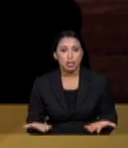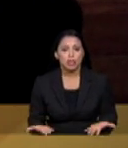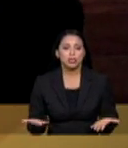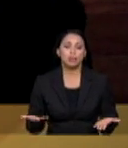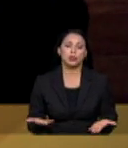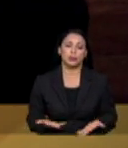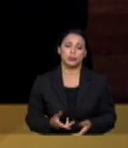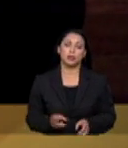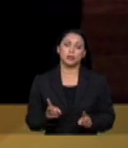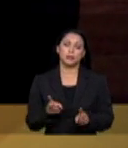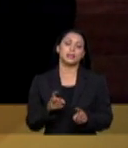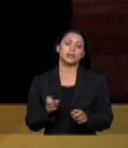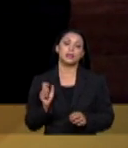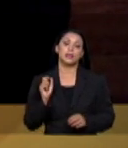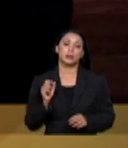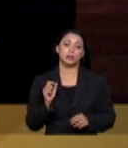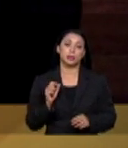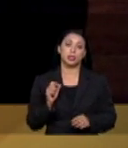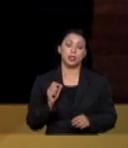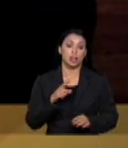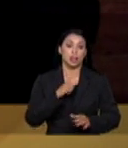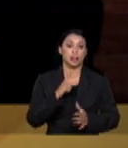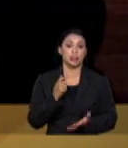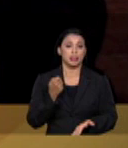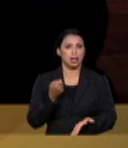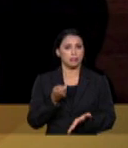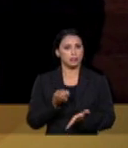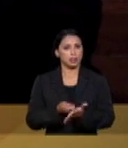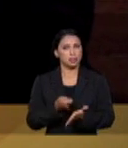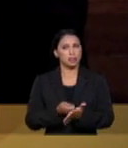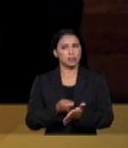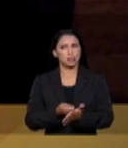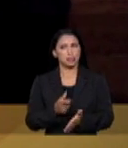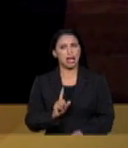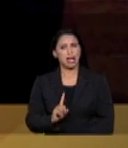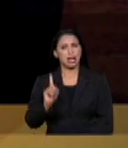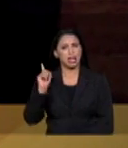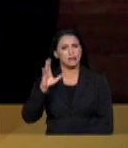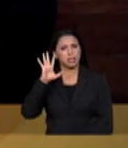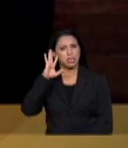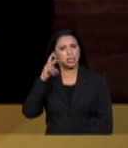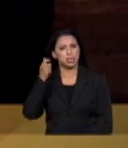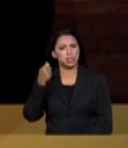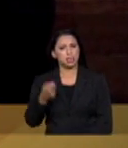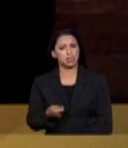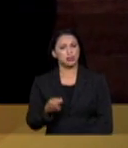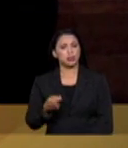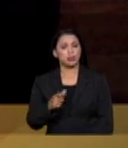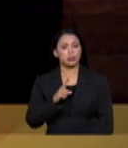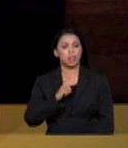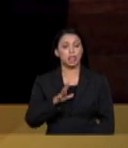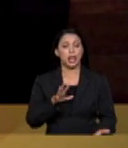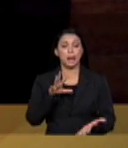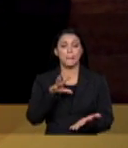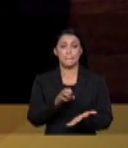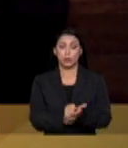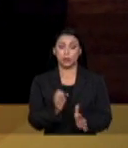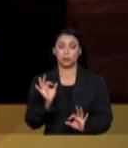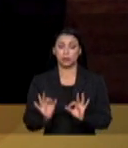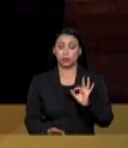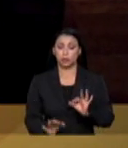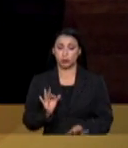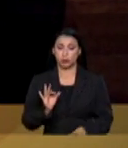lugar considerando exigência do que lá foi assentado e controversa possessória